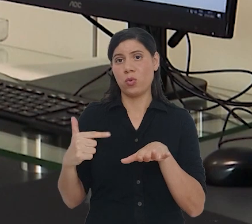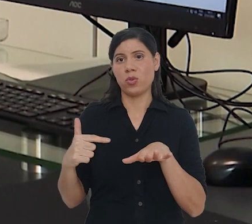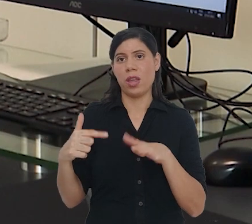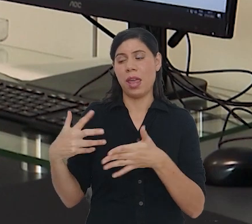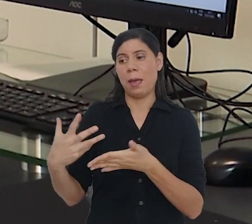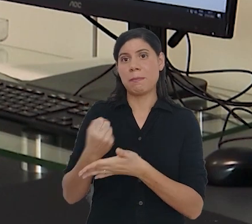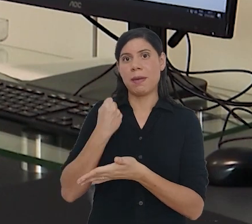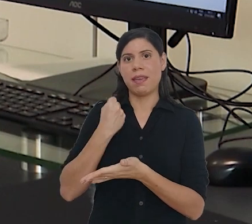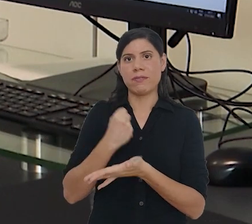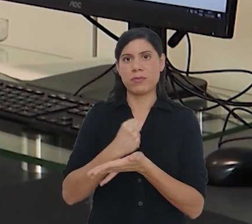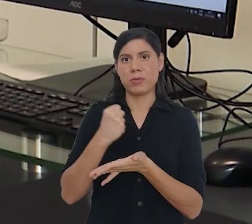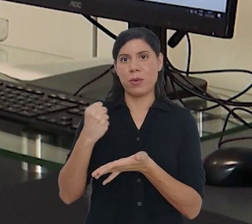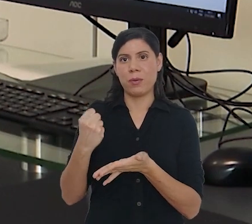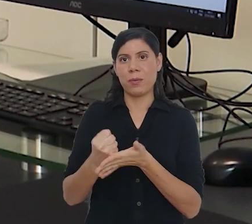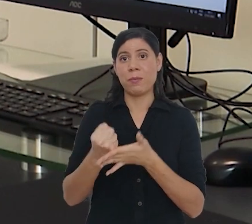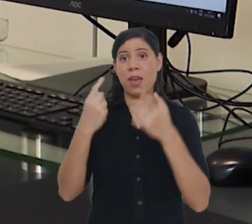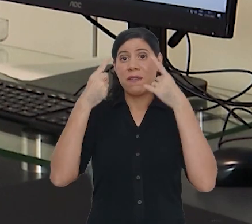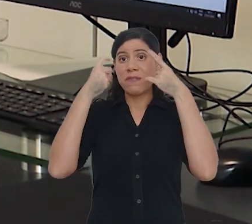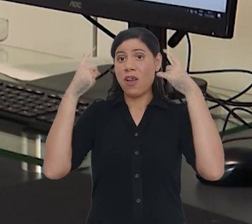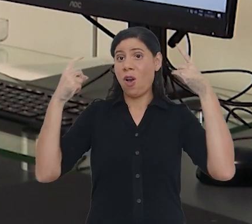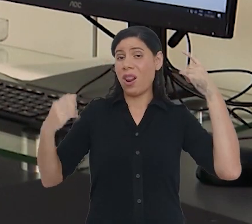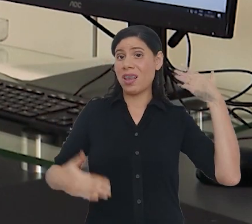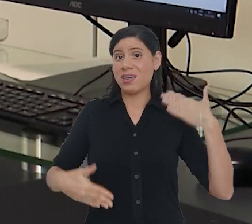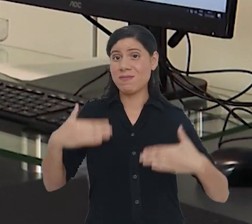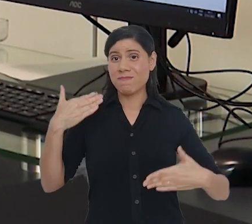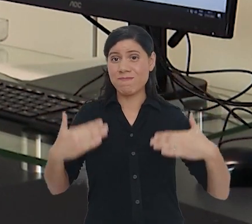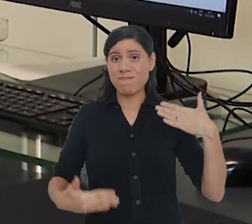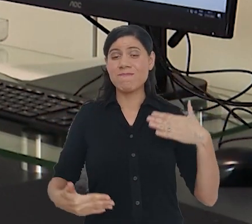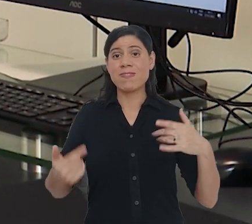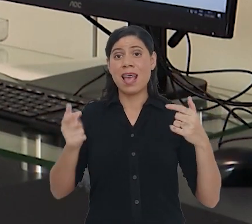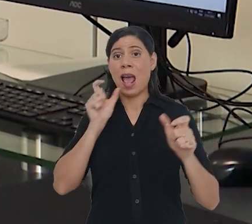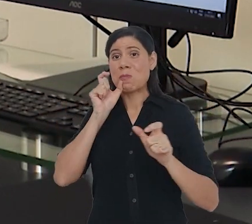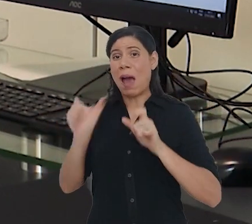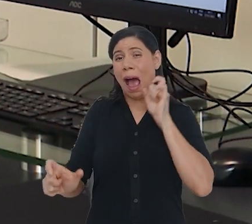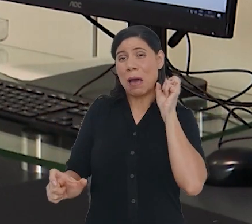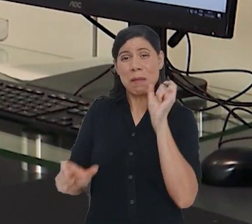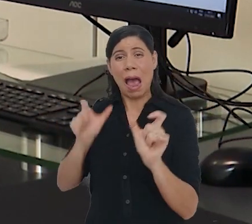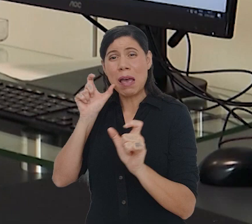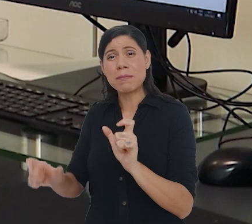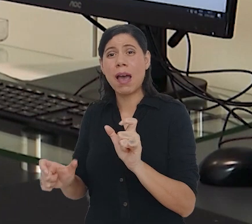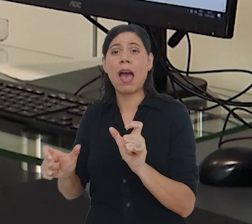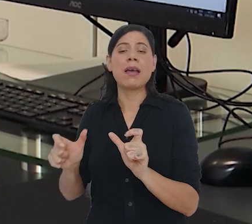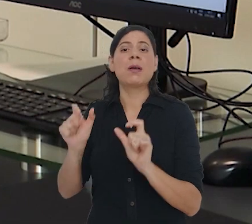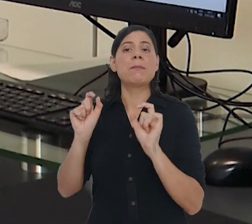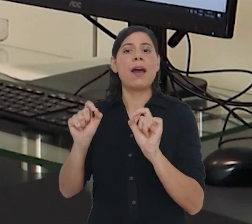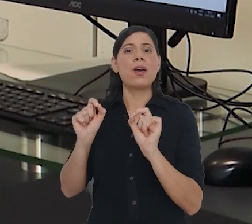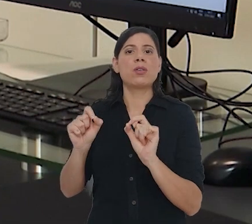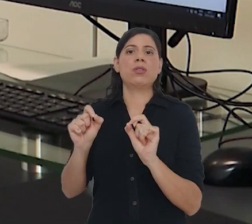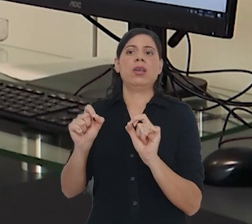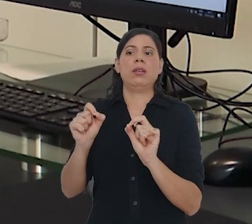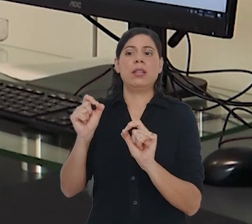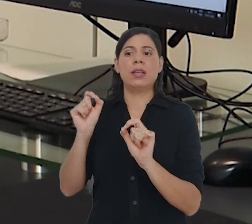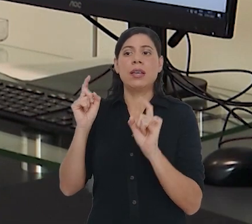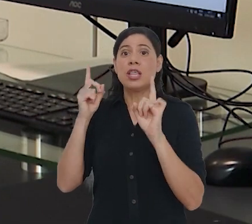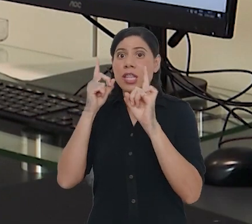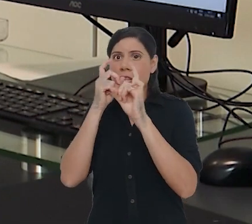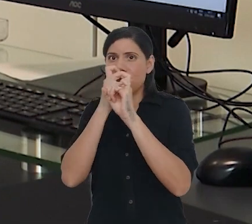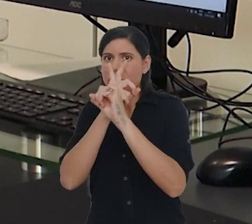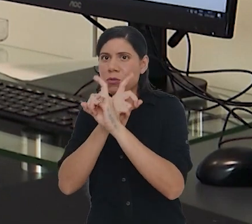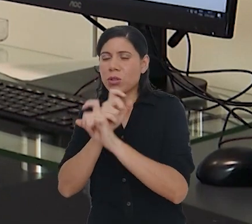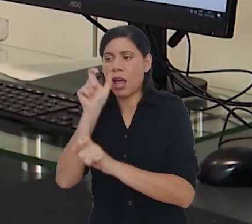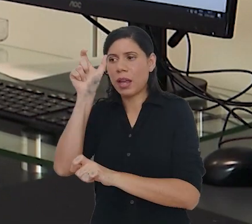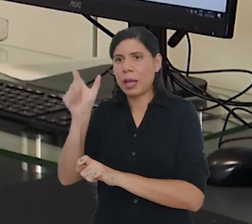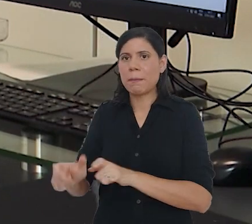de documentos, violência física, ameaças, para impedir ou dificultar